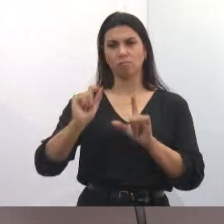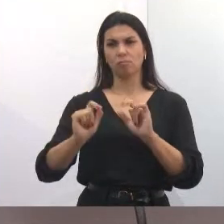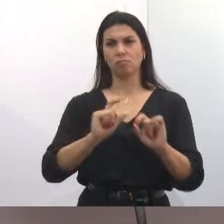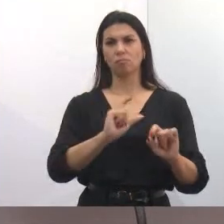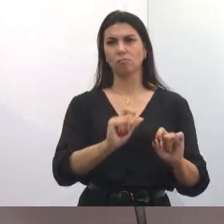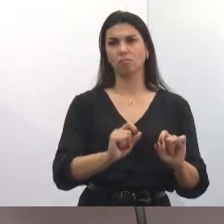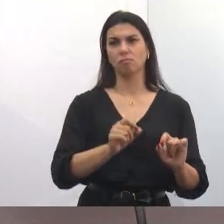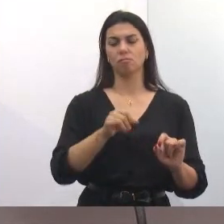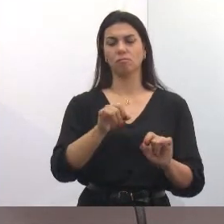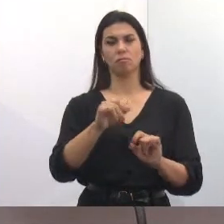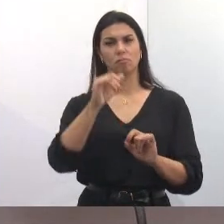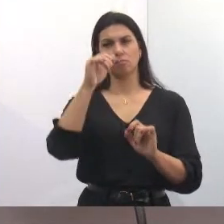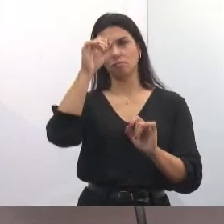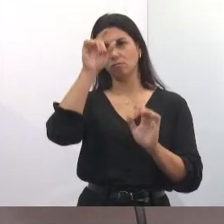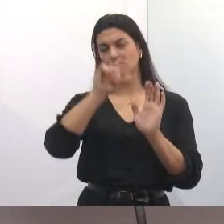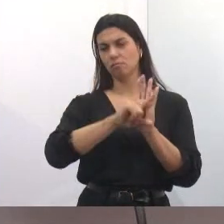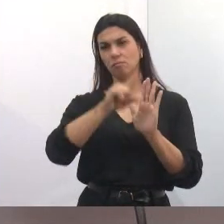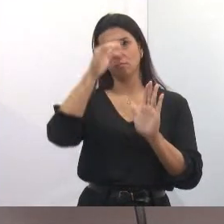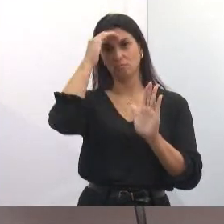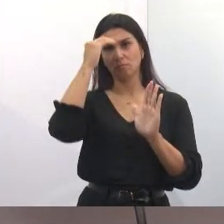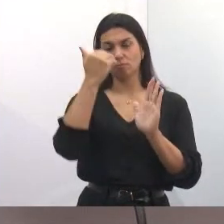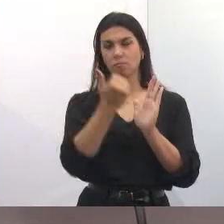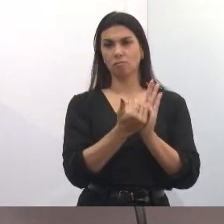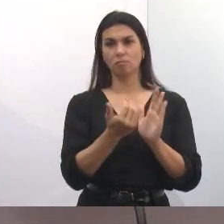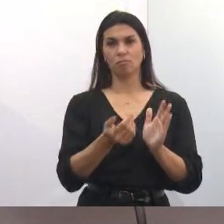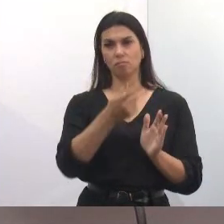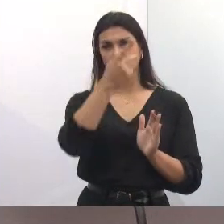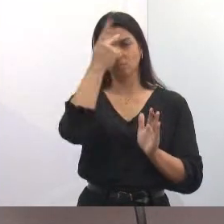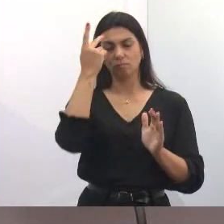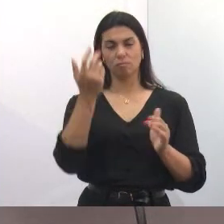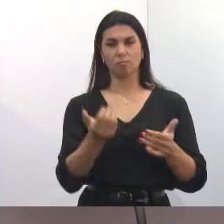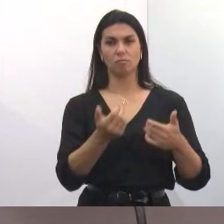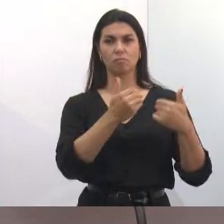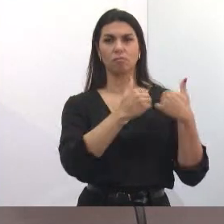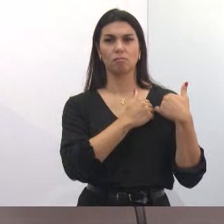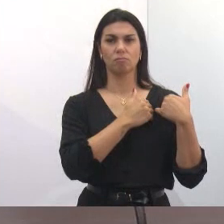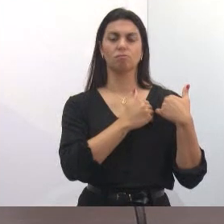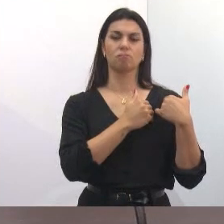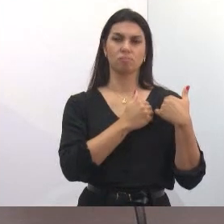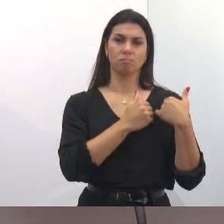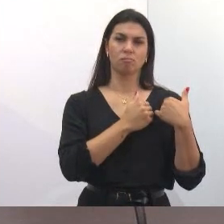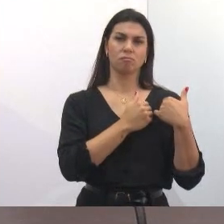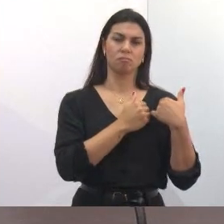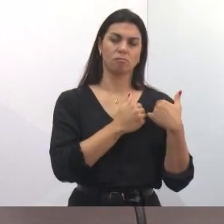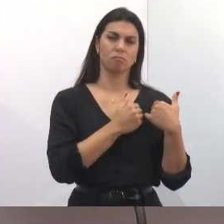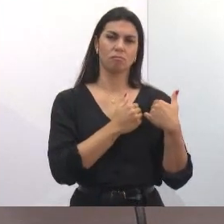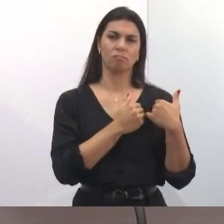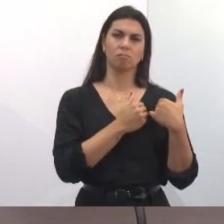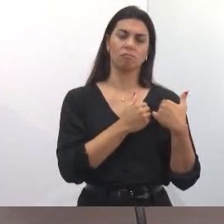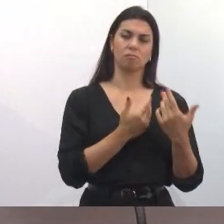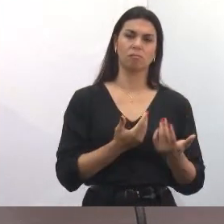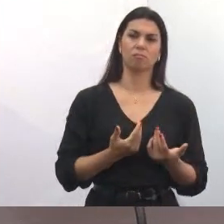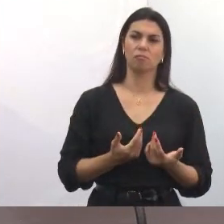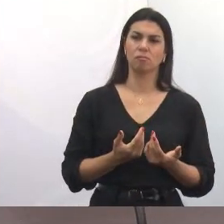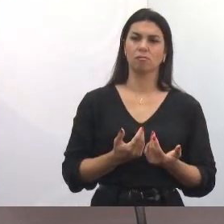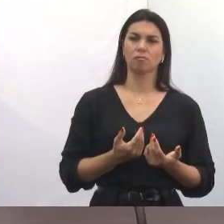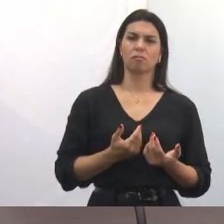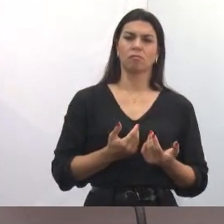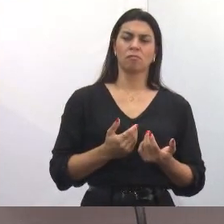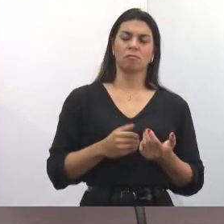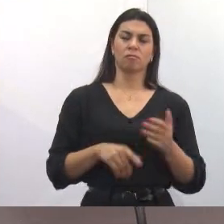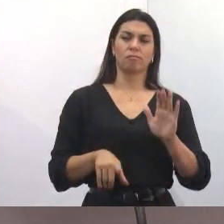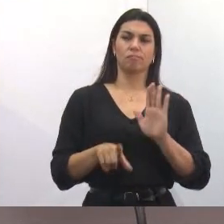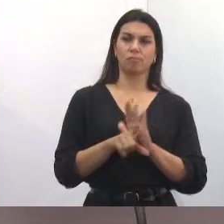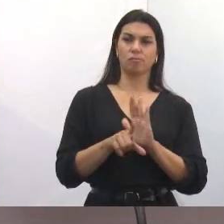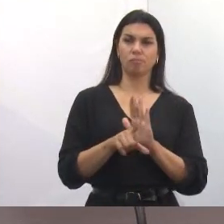Em caso de descumprimento, os responsáveis estão sujeitos a penalidades previstas em lei. Pergunta número 3. A legislação referente